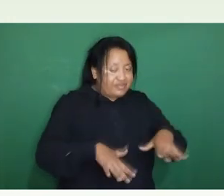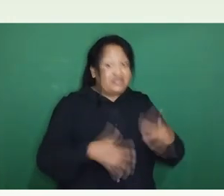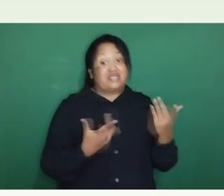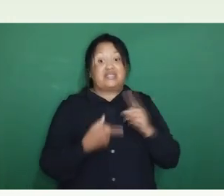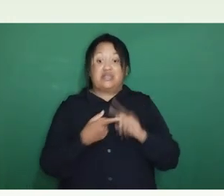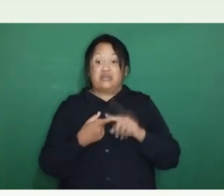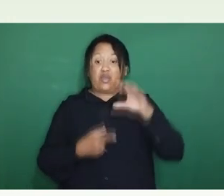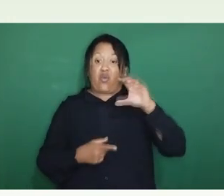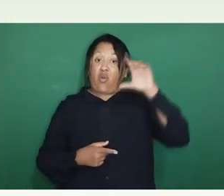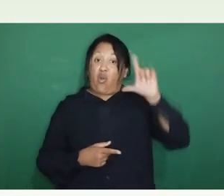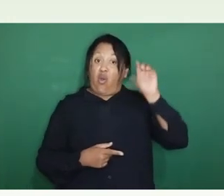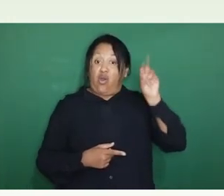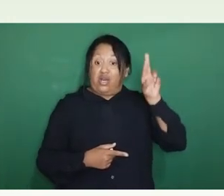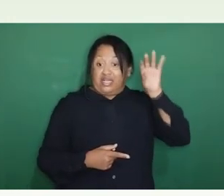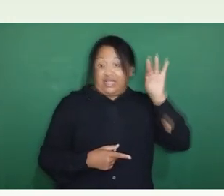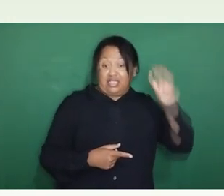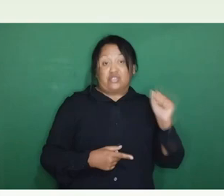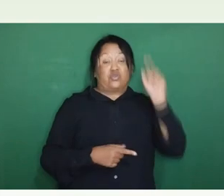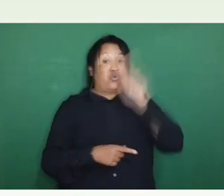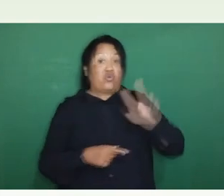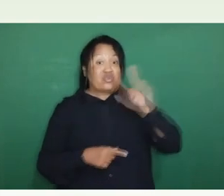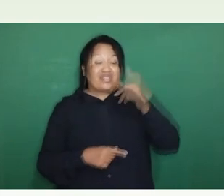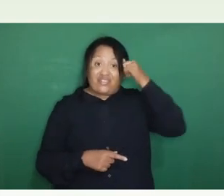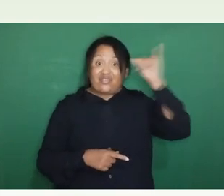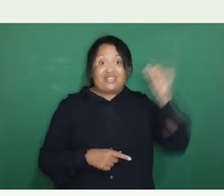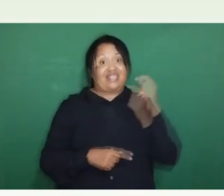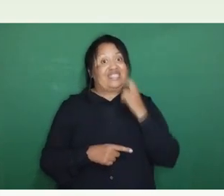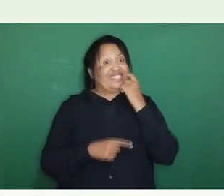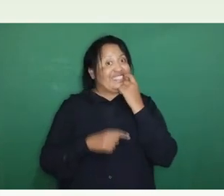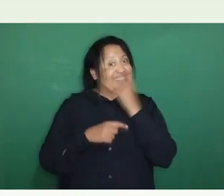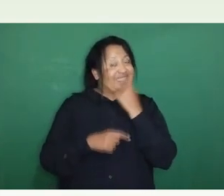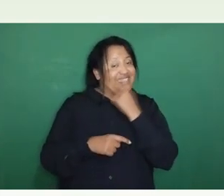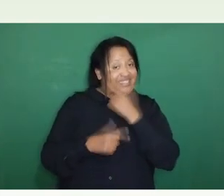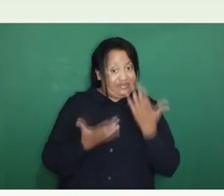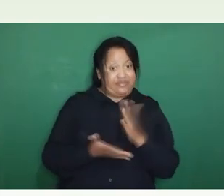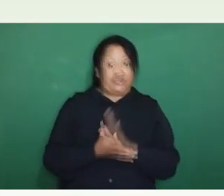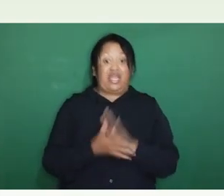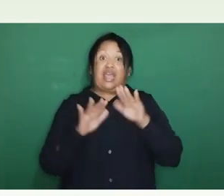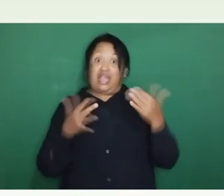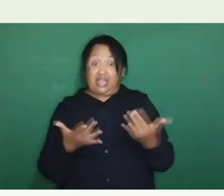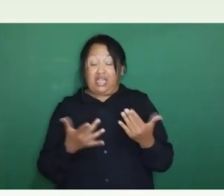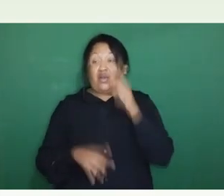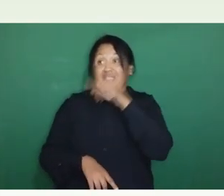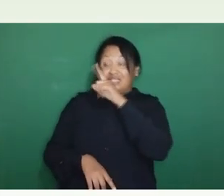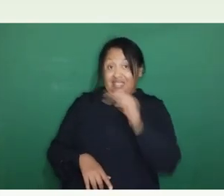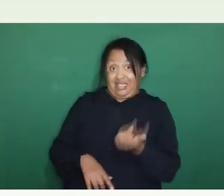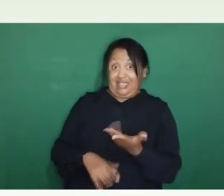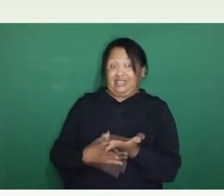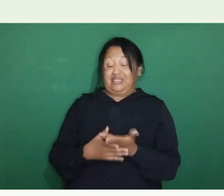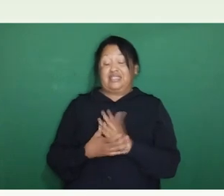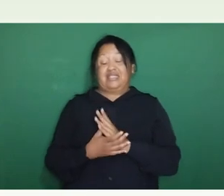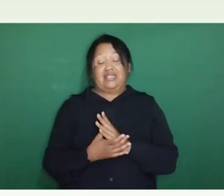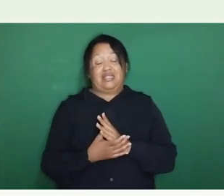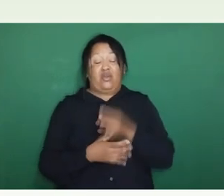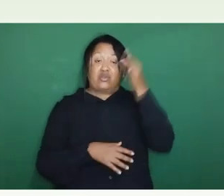com relação aos alternativas seguintes assinale a que corresponde as propriedades da maioria dos compostos iônicos